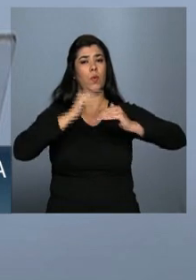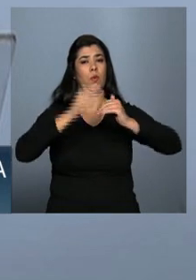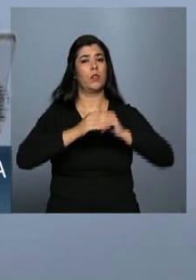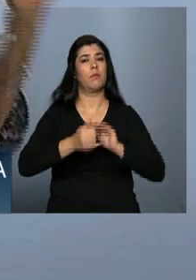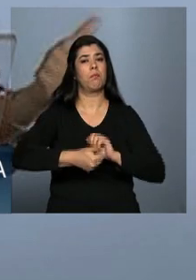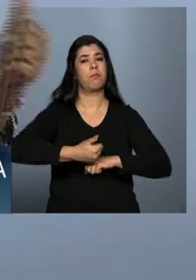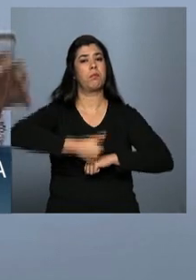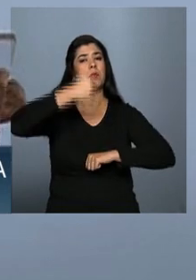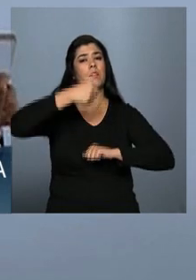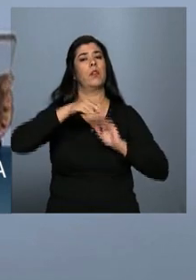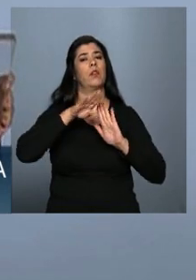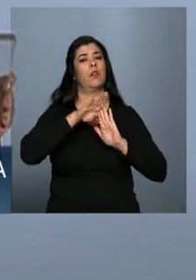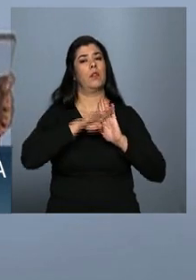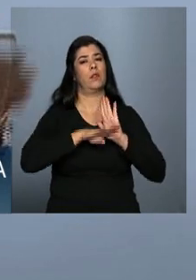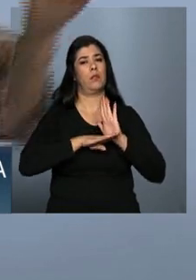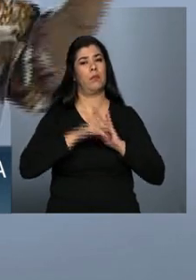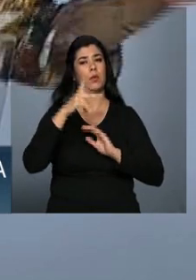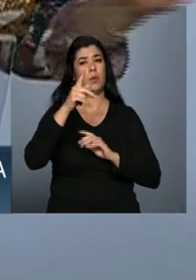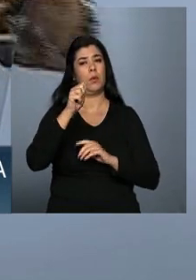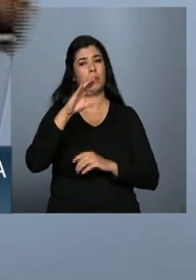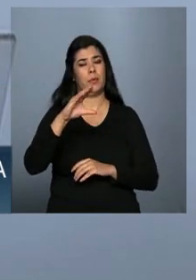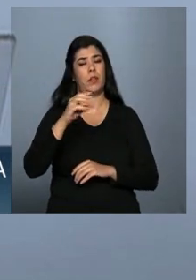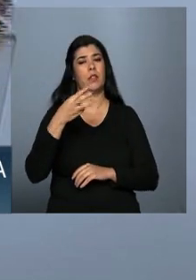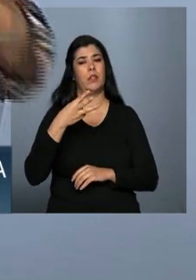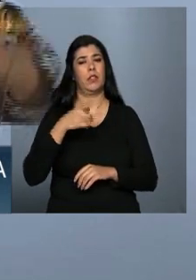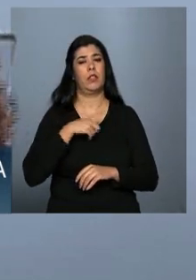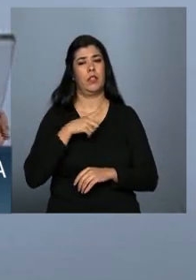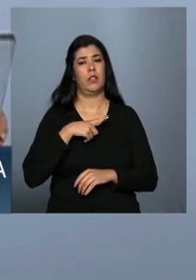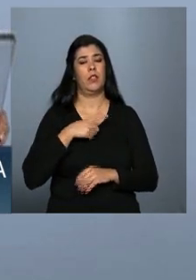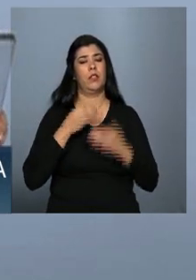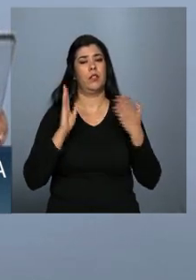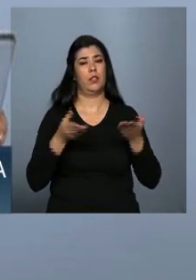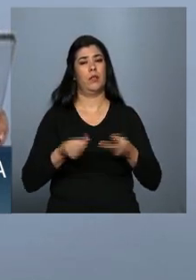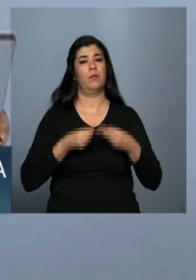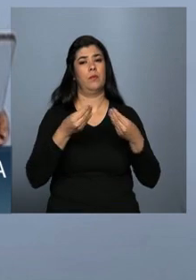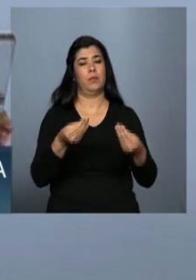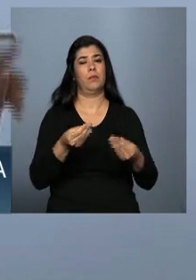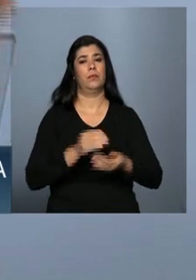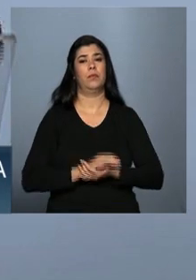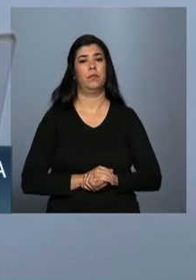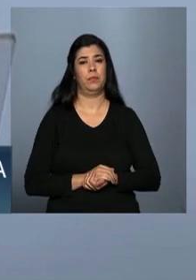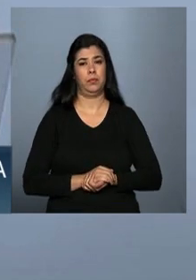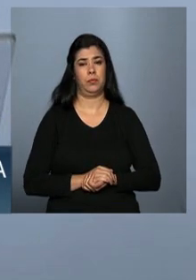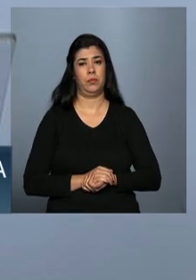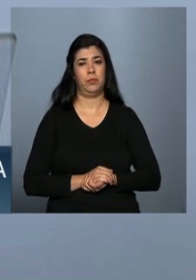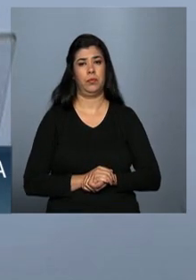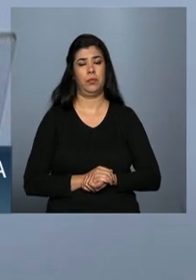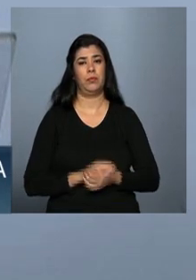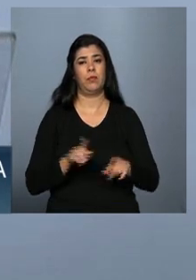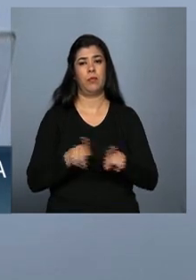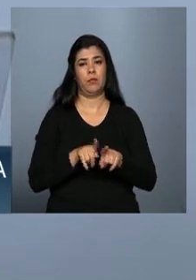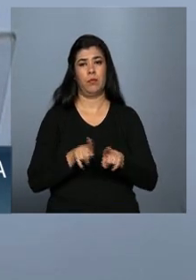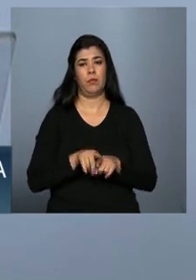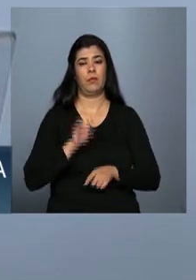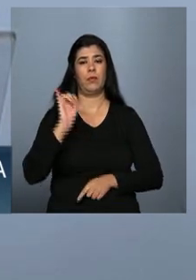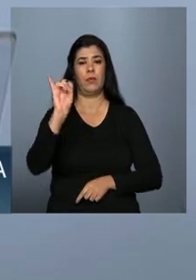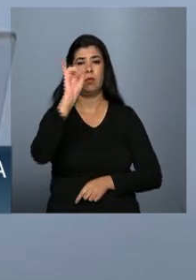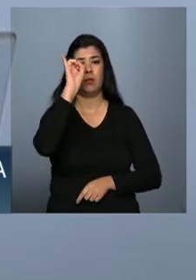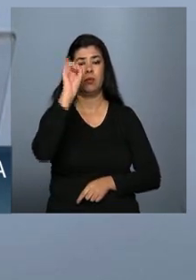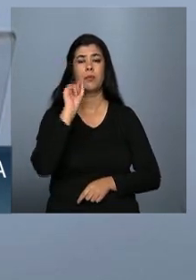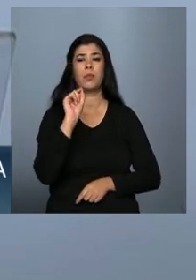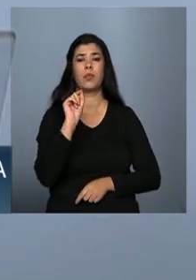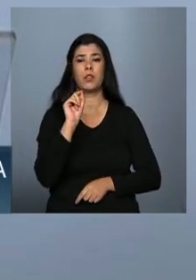melhor do que nós fizemos com esse que aqui estamos entregando. Mas, além disso, o que